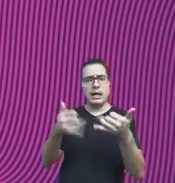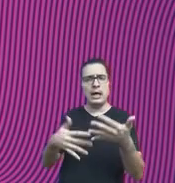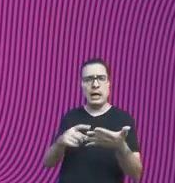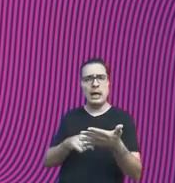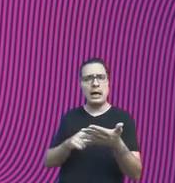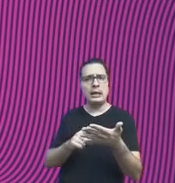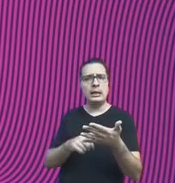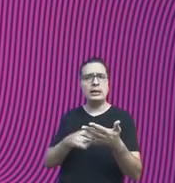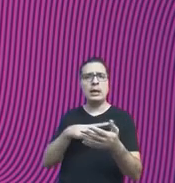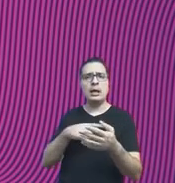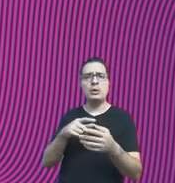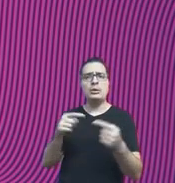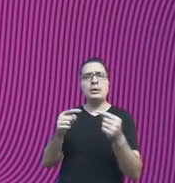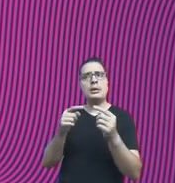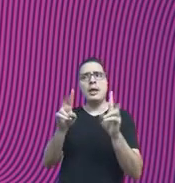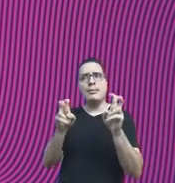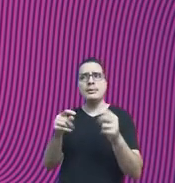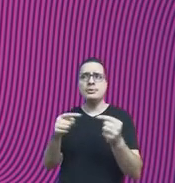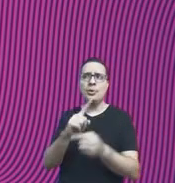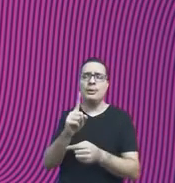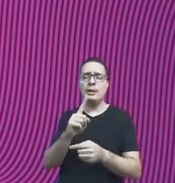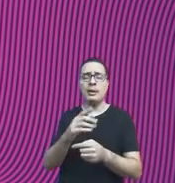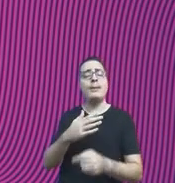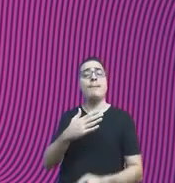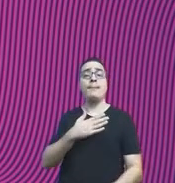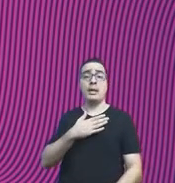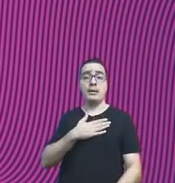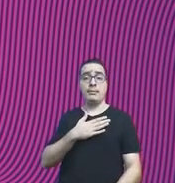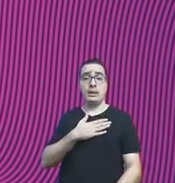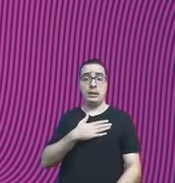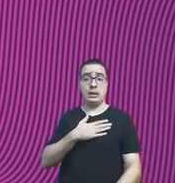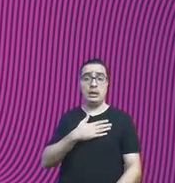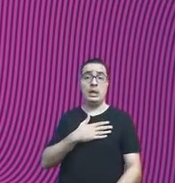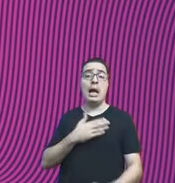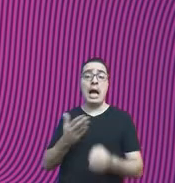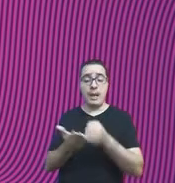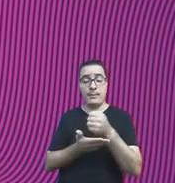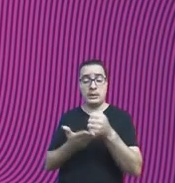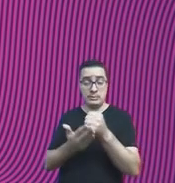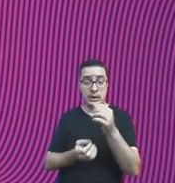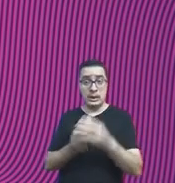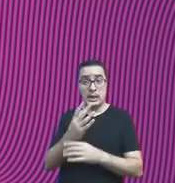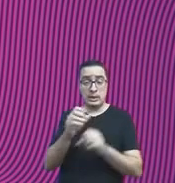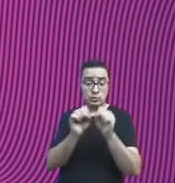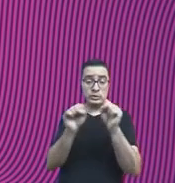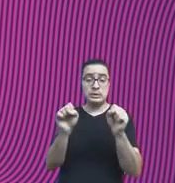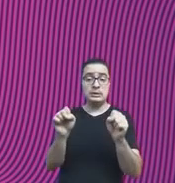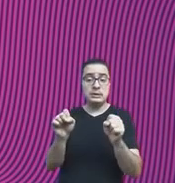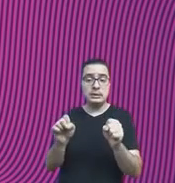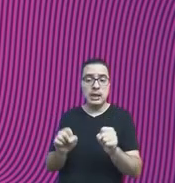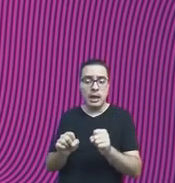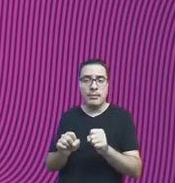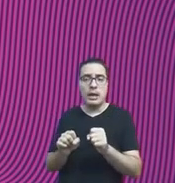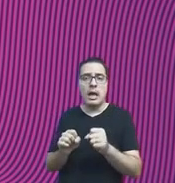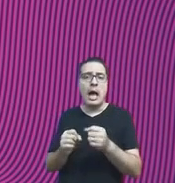tema, mas eu gosto de falar. Para mim, a base para a criação desses sistemas, a base para a gente conseguir priorizar melhor a